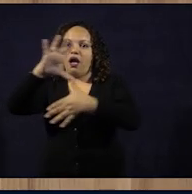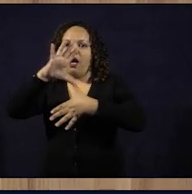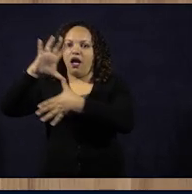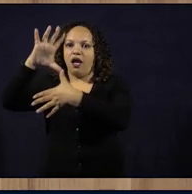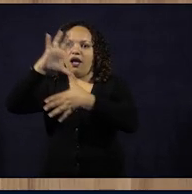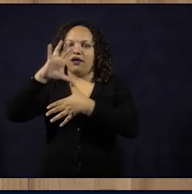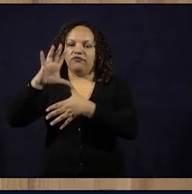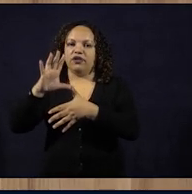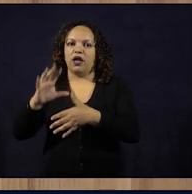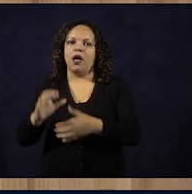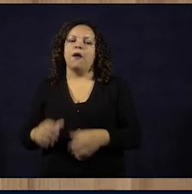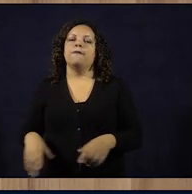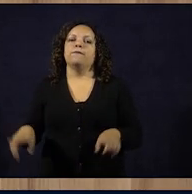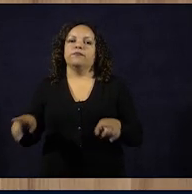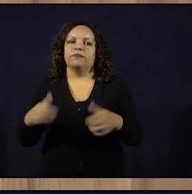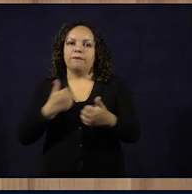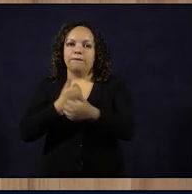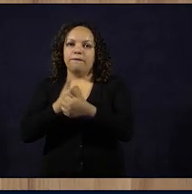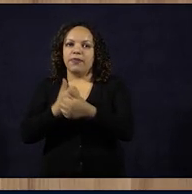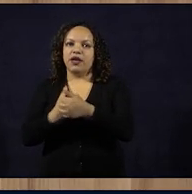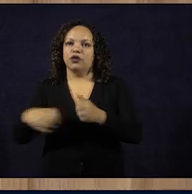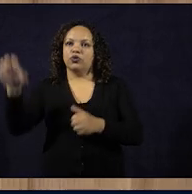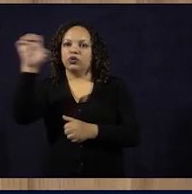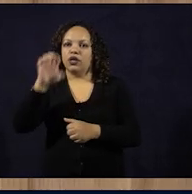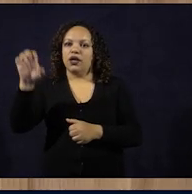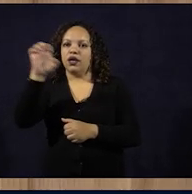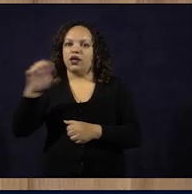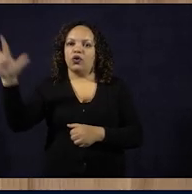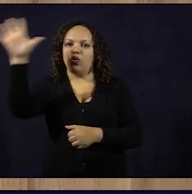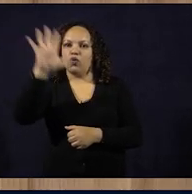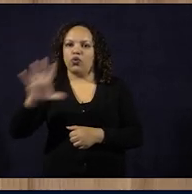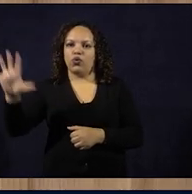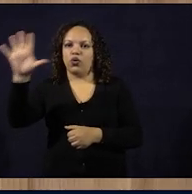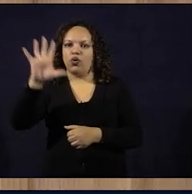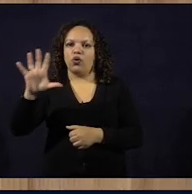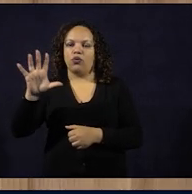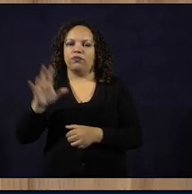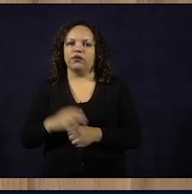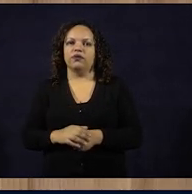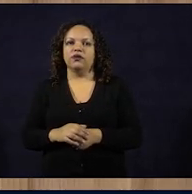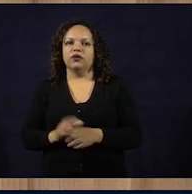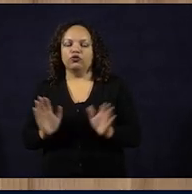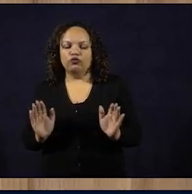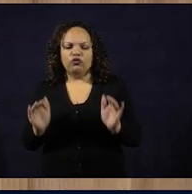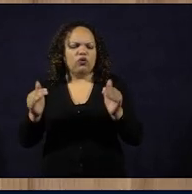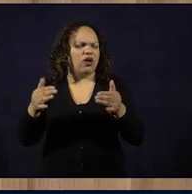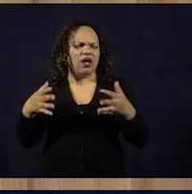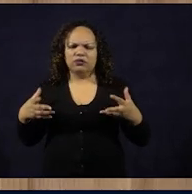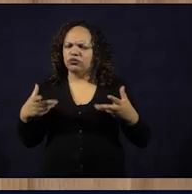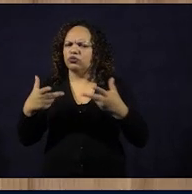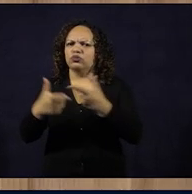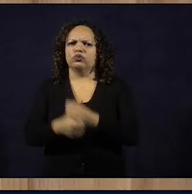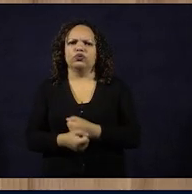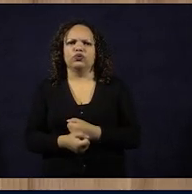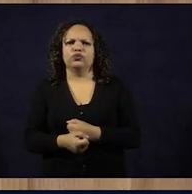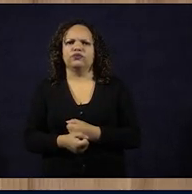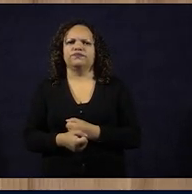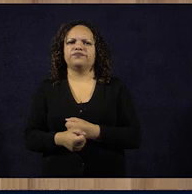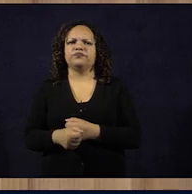Estados Unidos próximo à Europa e nós temos mão de obra qualificada o nosso governo está focado nisso as empresas privados também estão